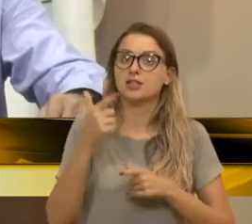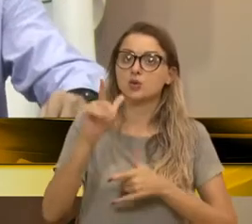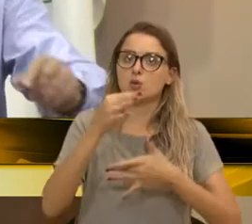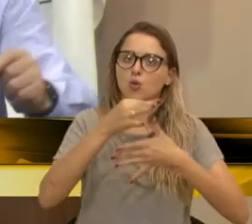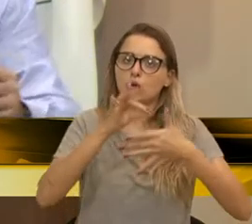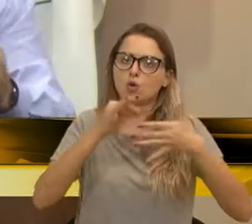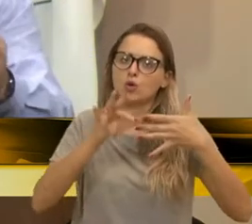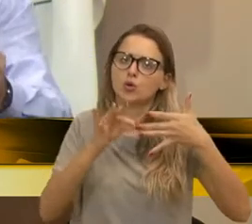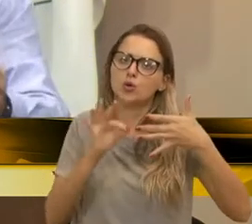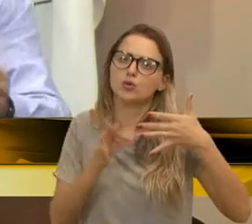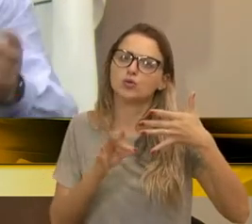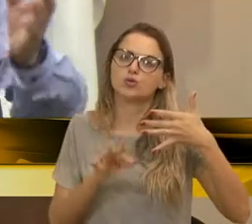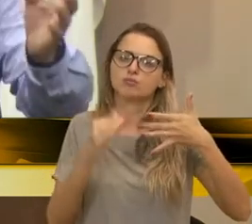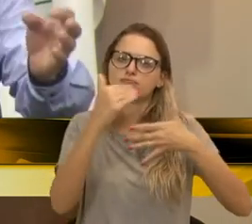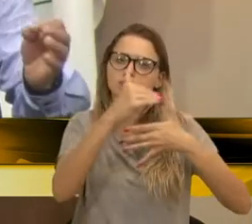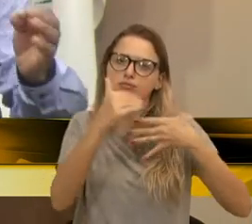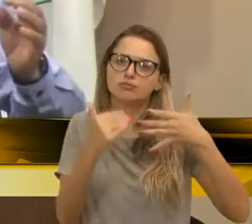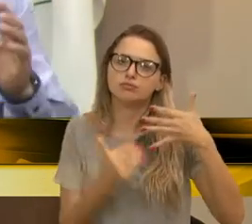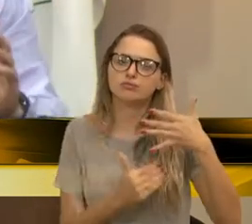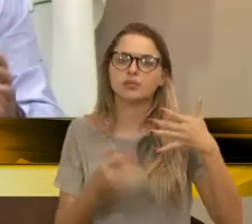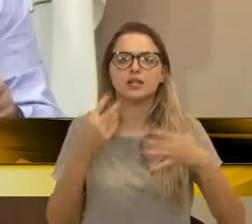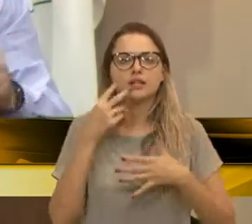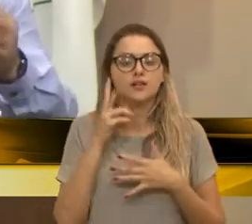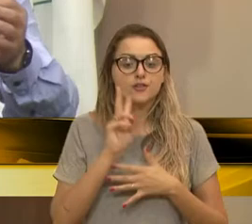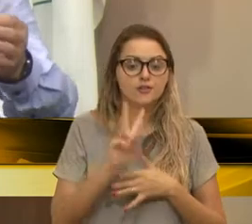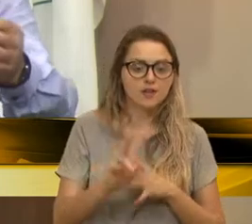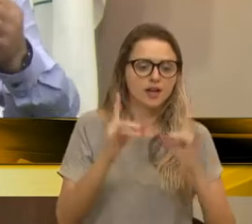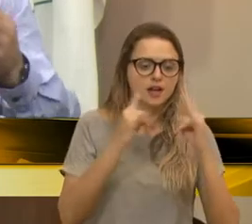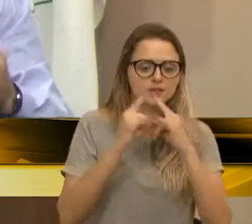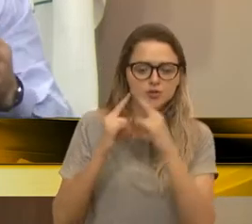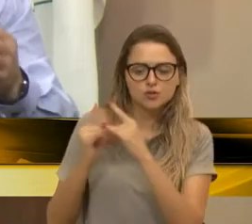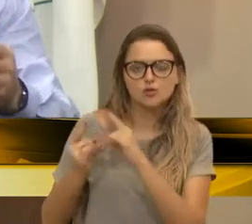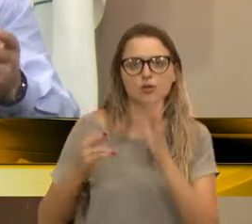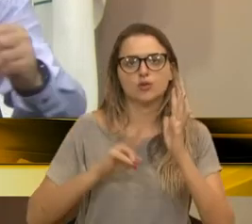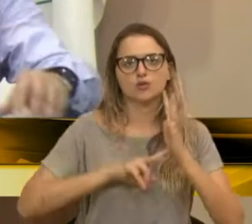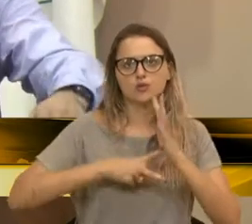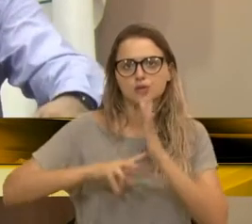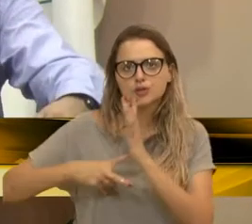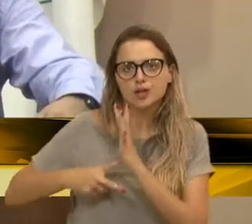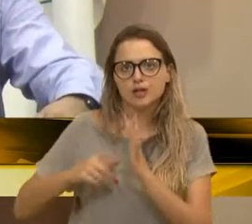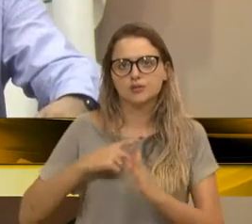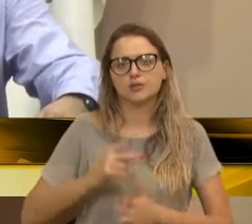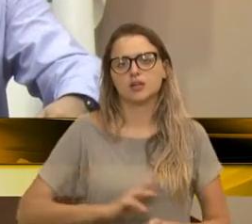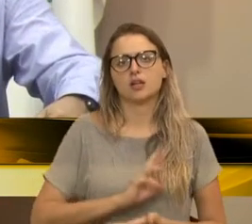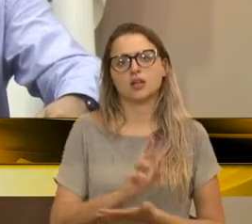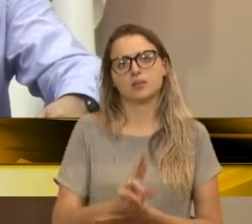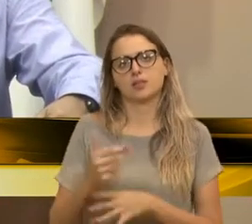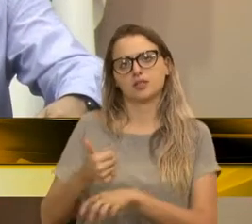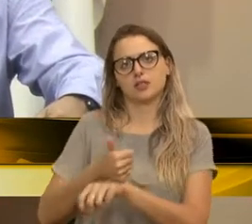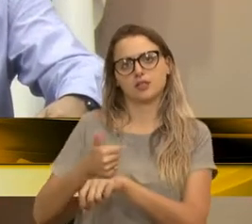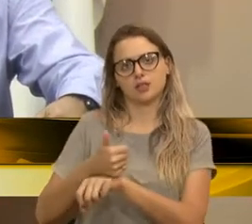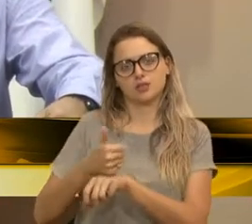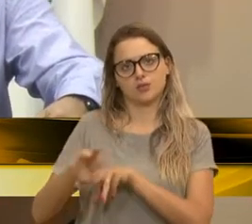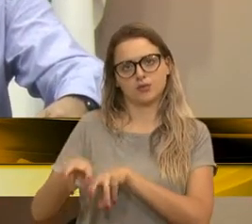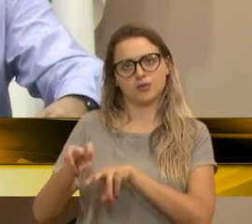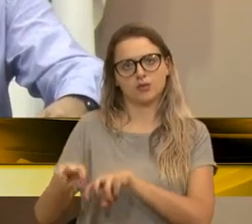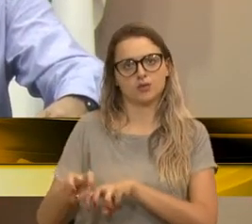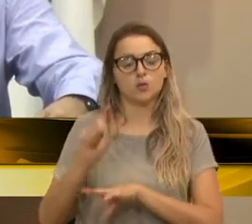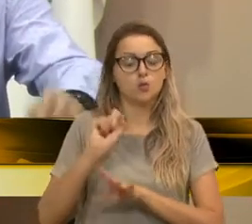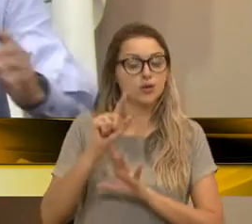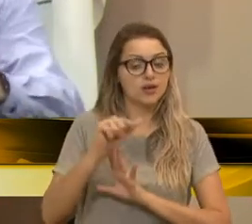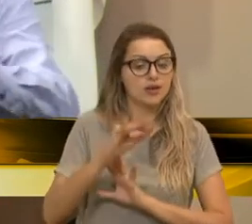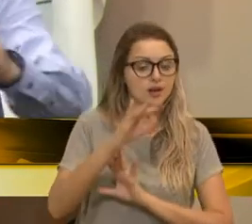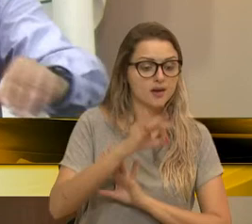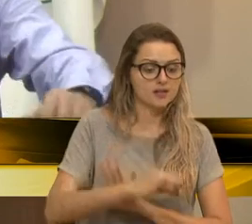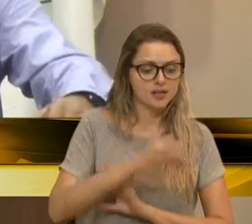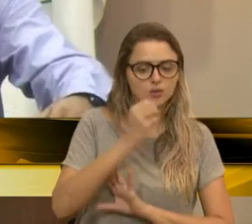discuti-la, ouvir realmente as entidades, enfim, os sindicatos, aqueles que representam a nossa classe, realmente o que contempla.